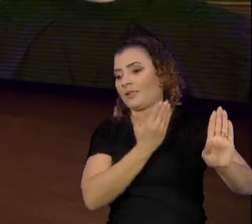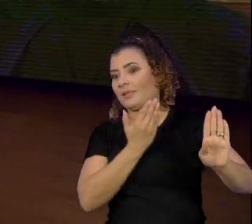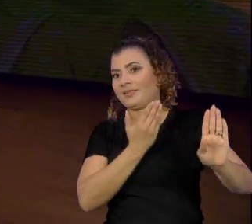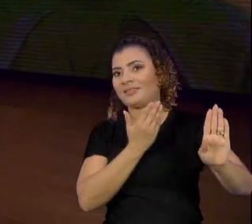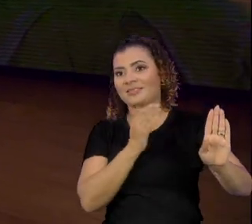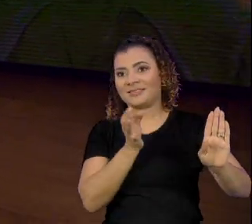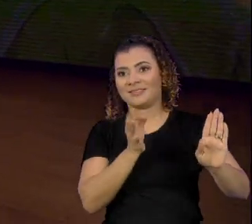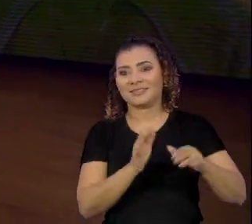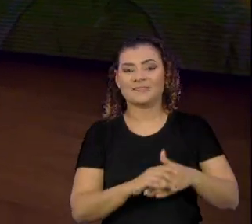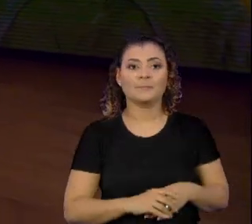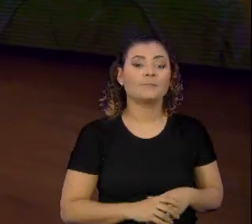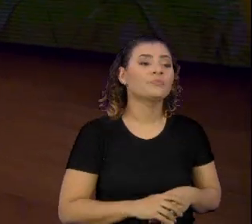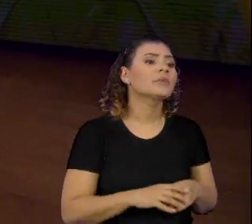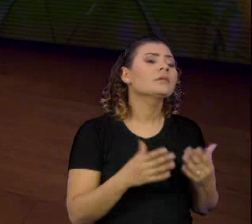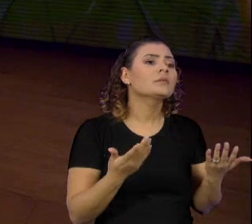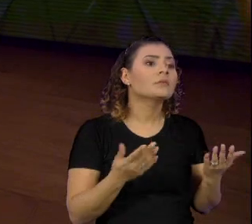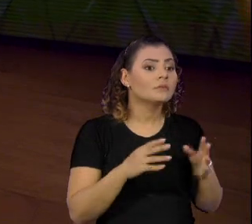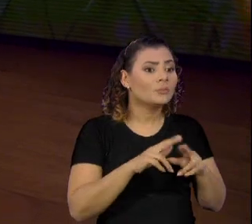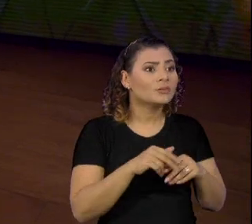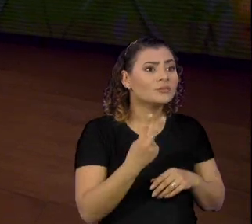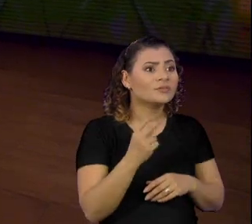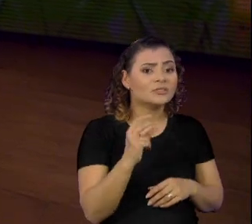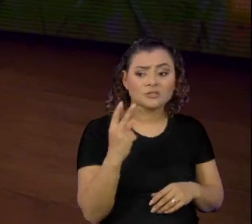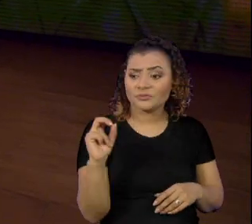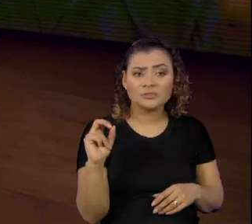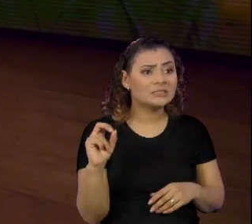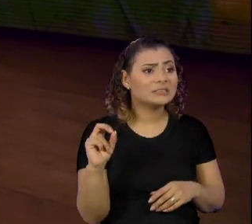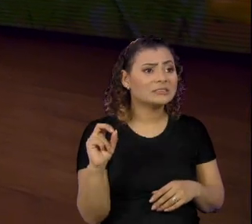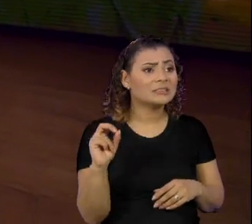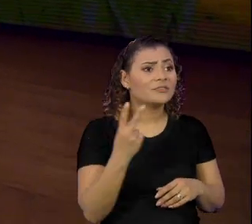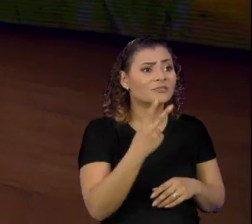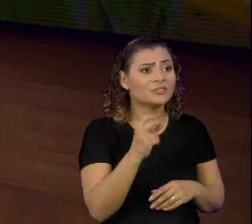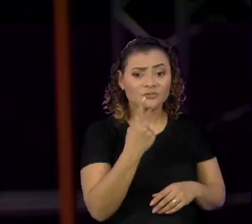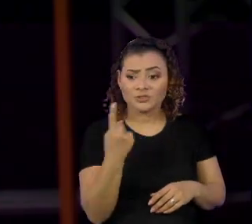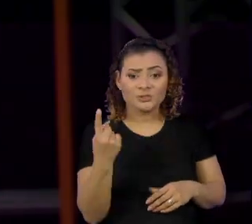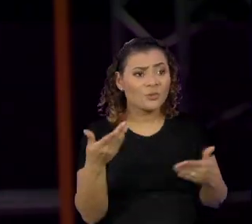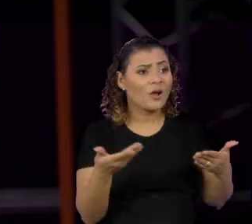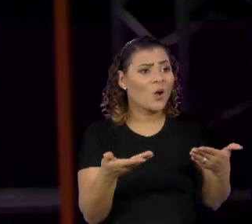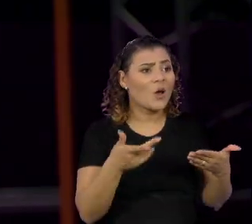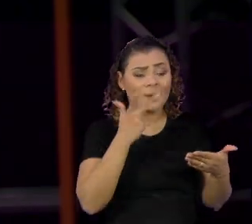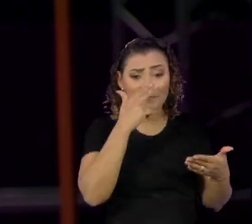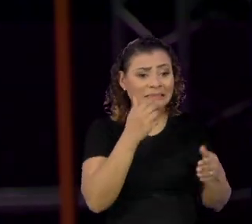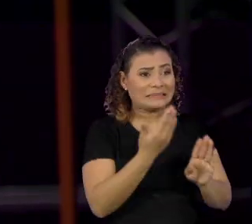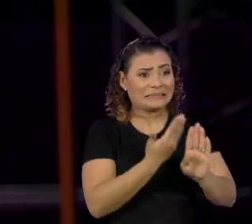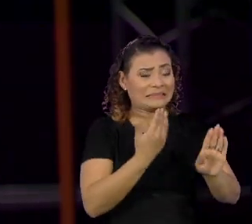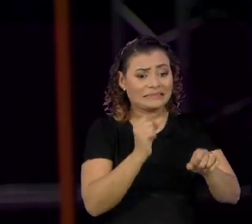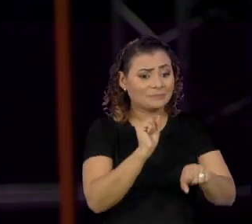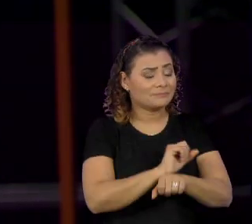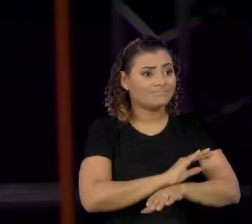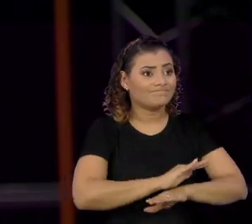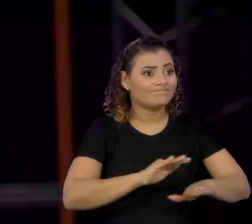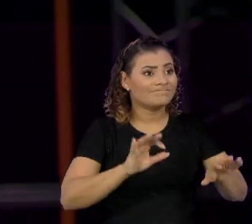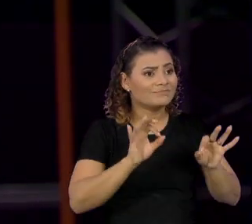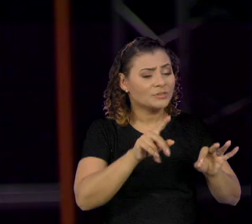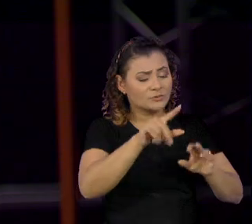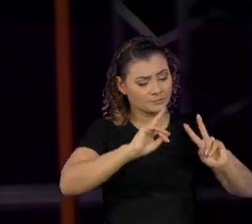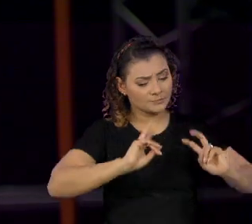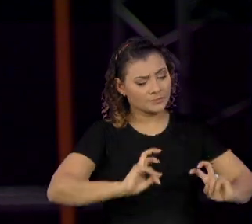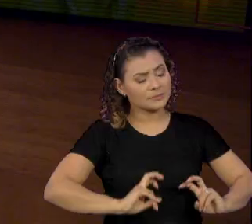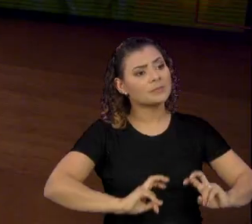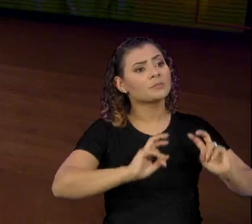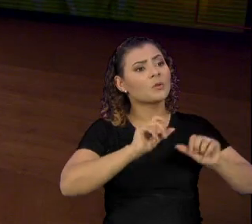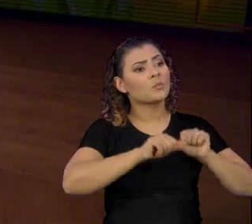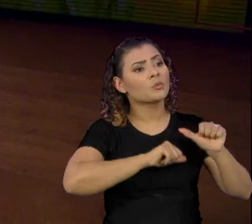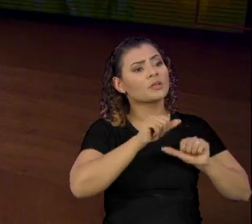depois desse recesso forçado aí de 2020, 2021, que mudanças que você nota em você? O que